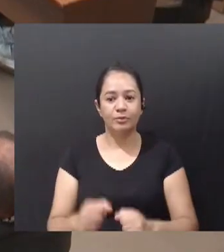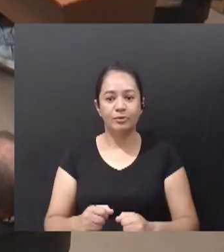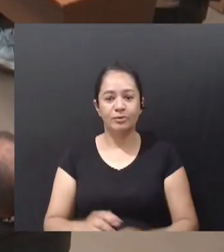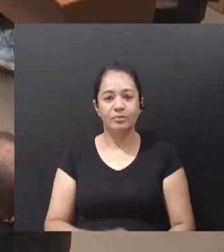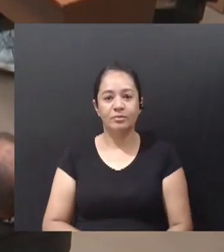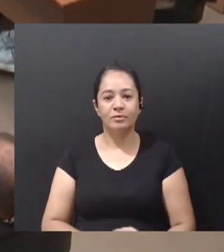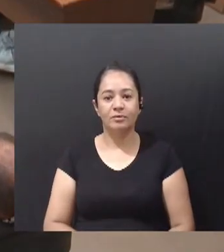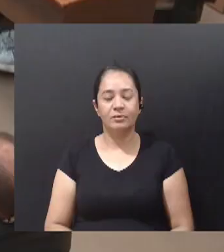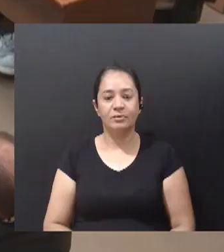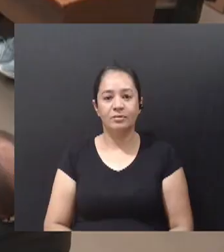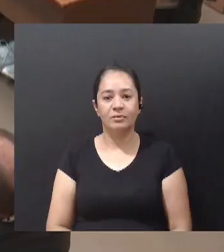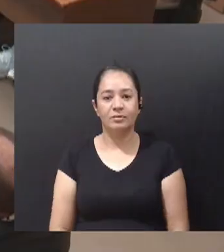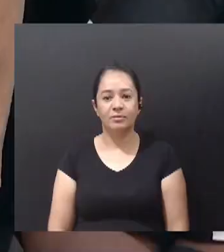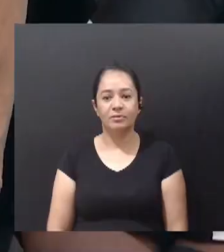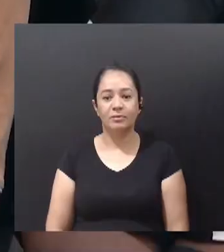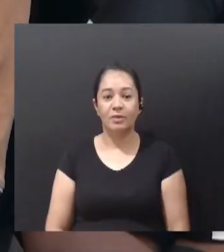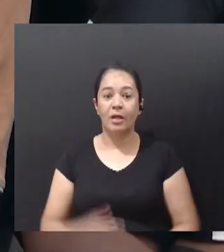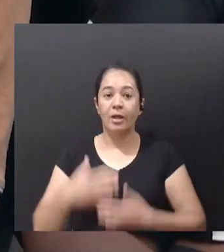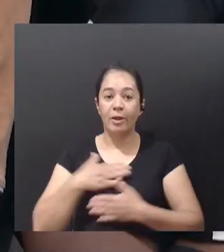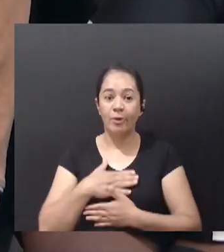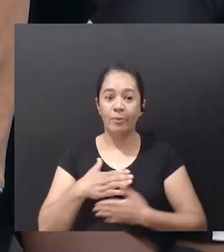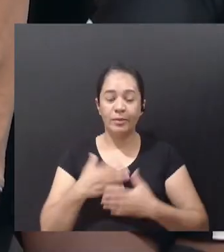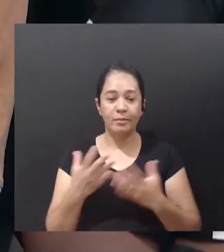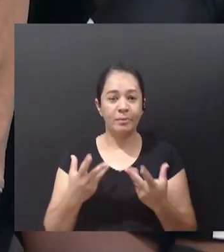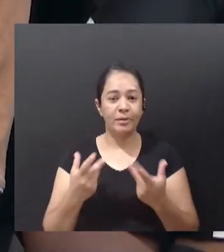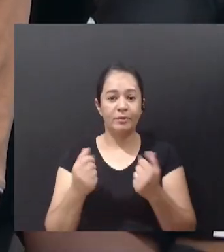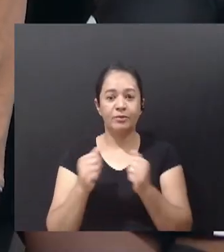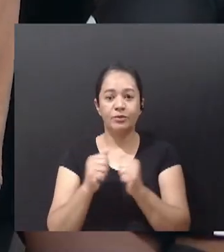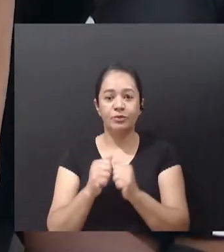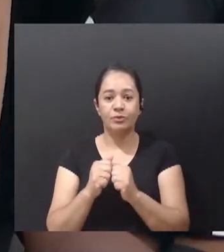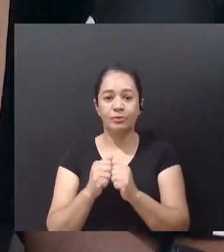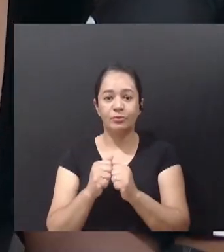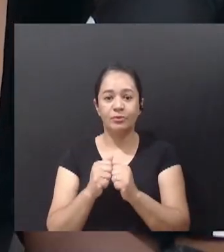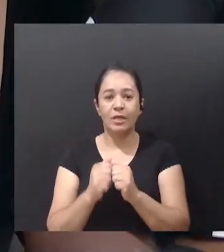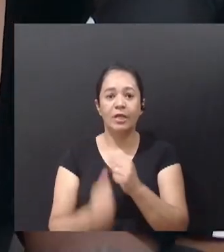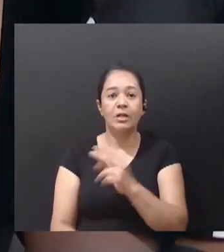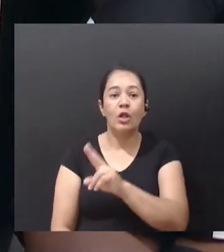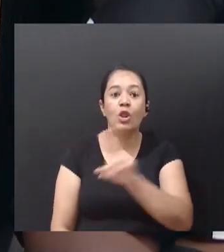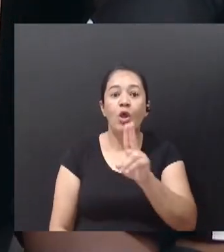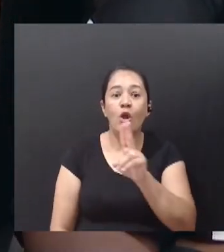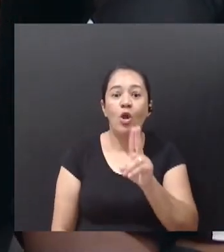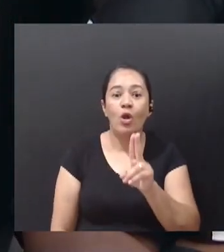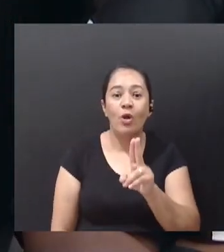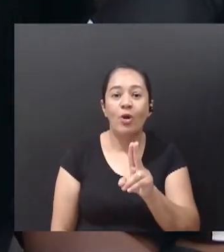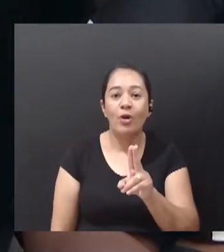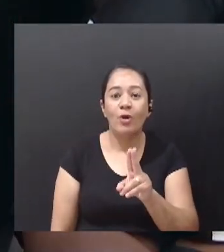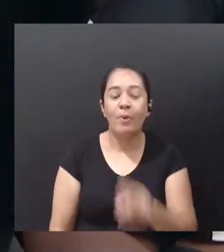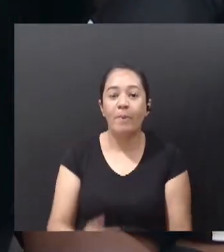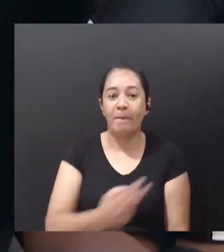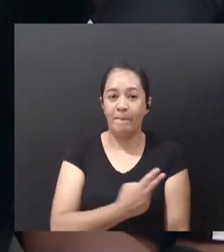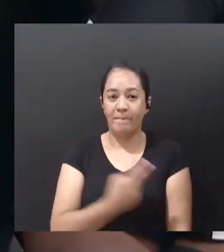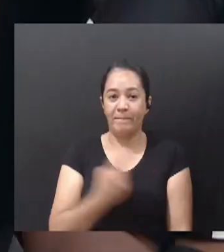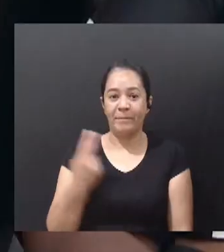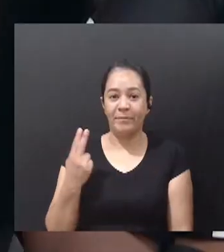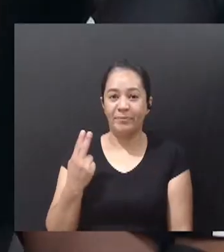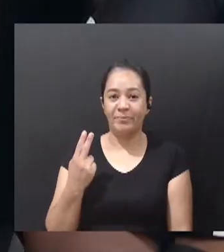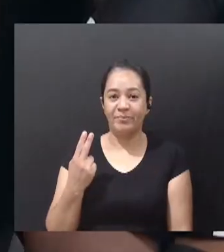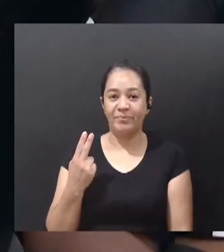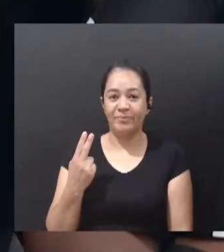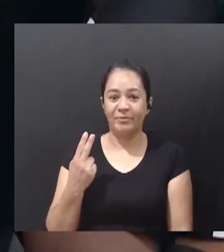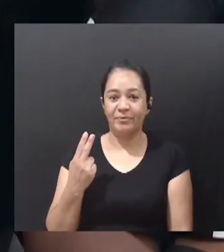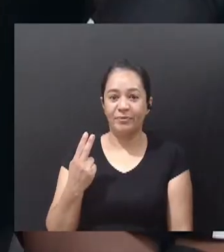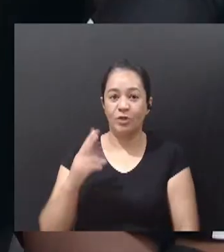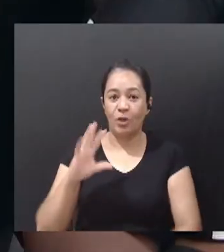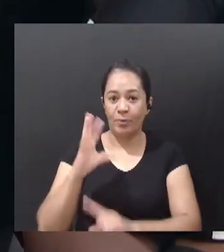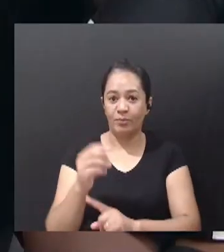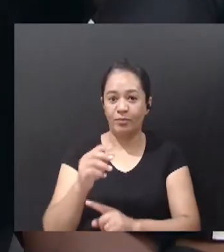É um prazer muito grande estar aqui. Fala seu nome. O meu nome, eu vou dizer o meu nome artístico do grupo